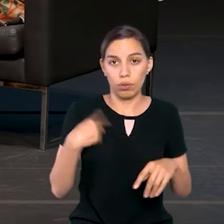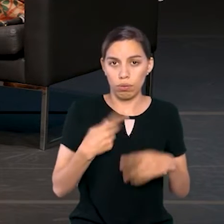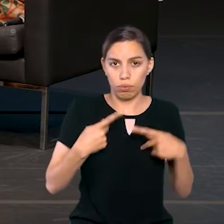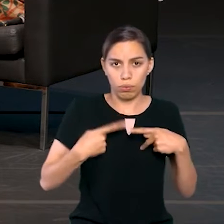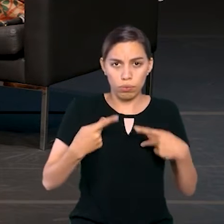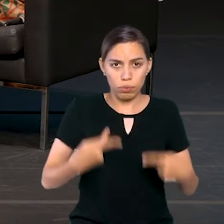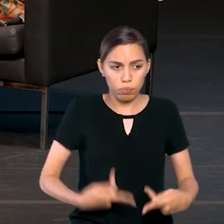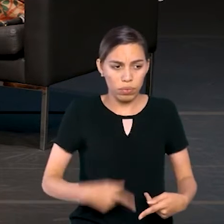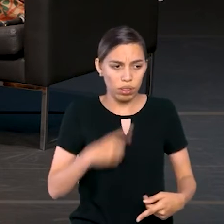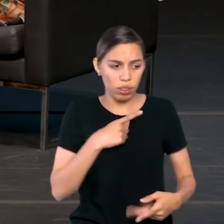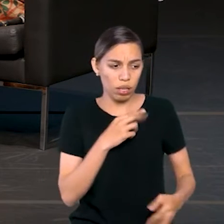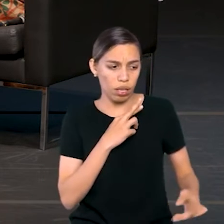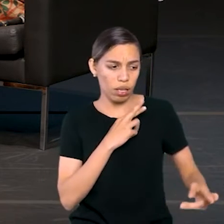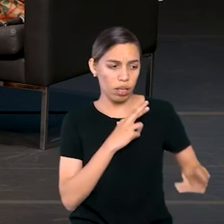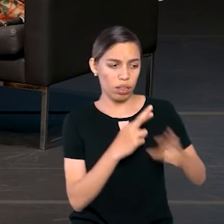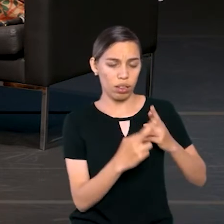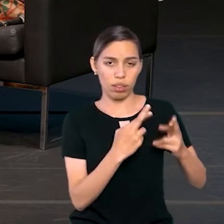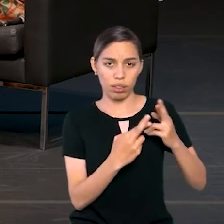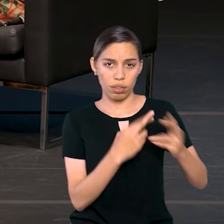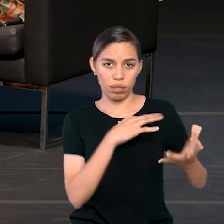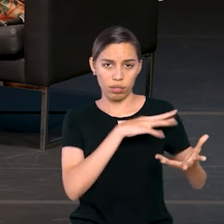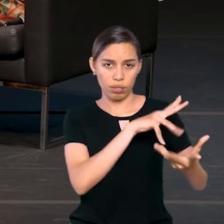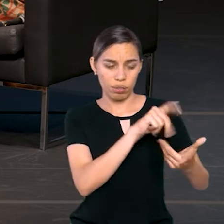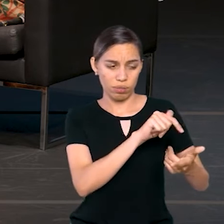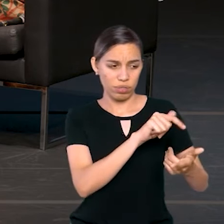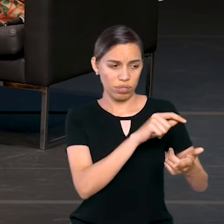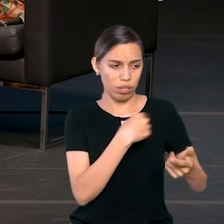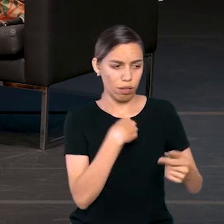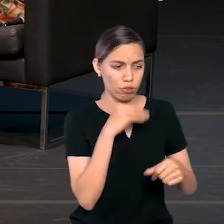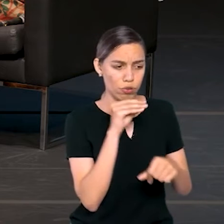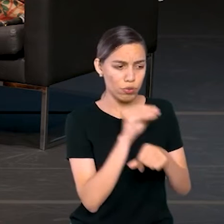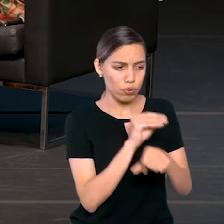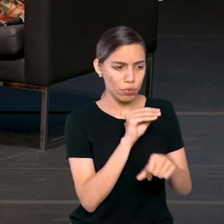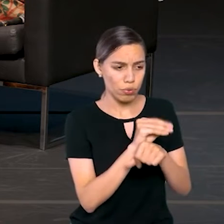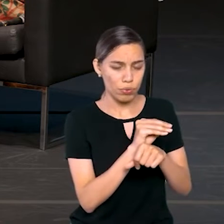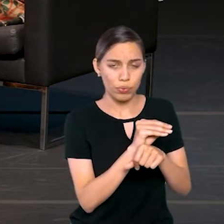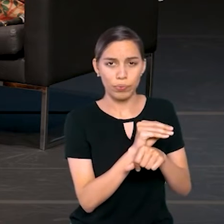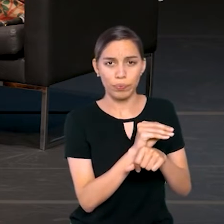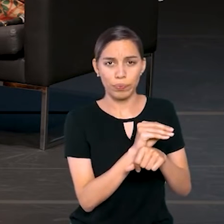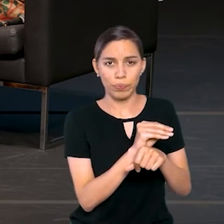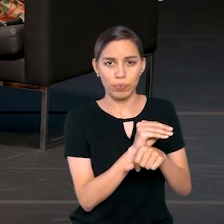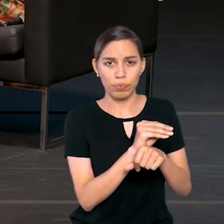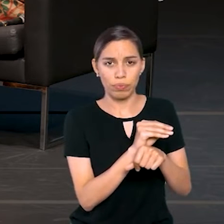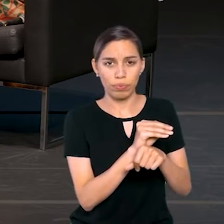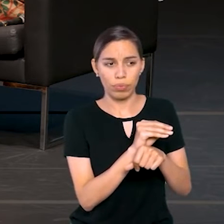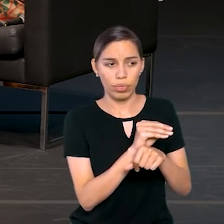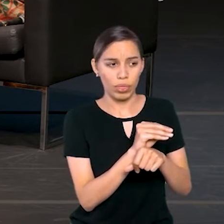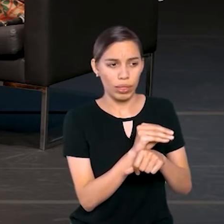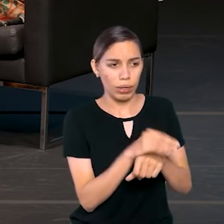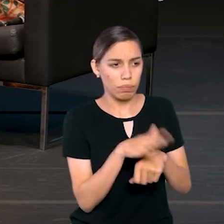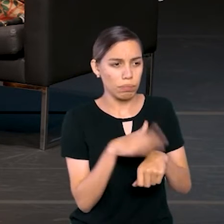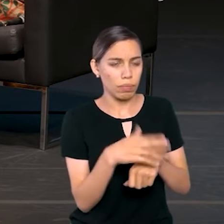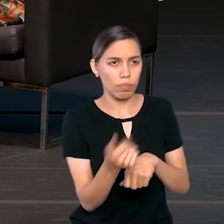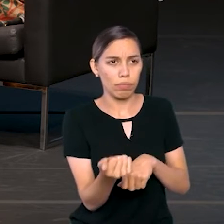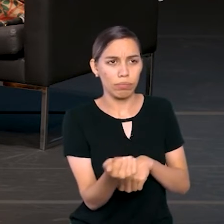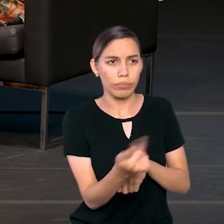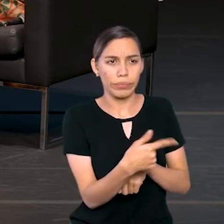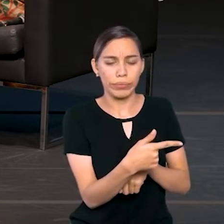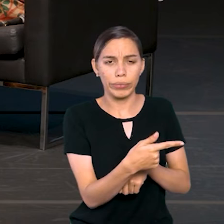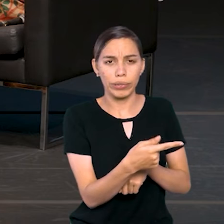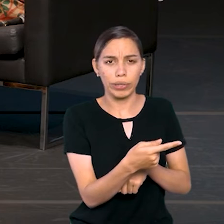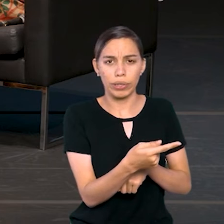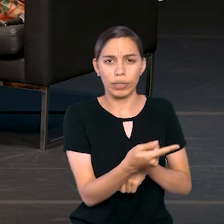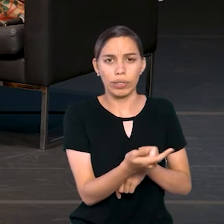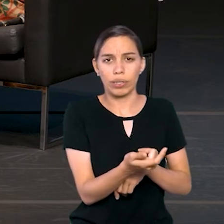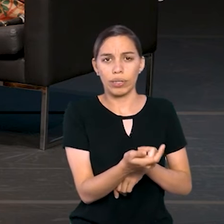rede de cuidados que vai para além da clínica, que escapa da ideia de clínica e que,